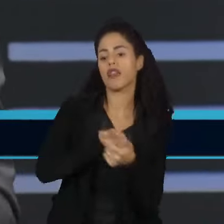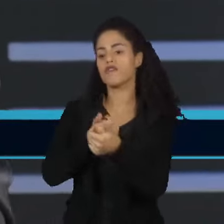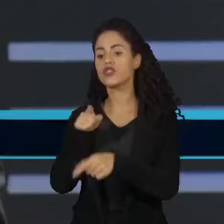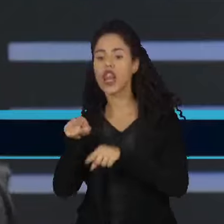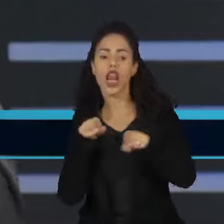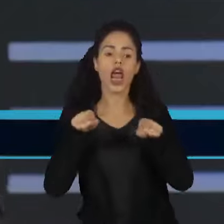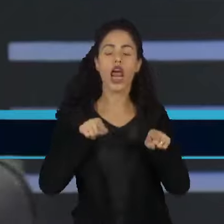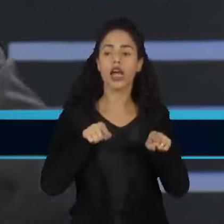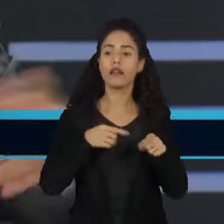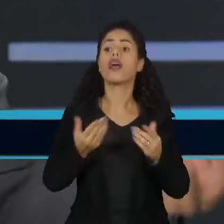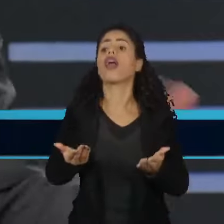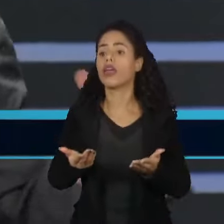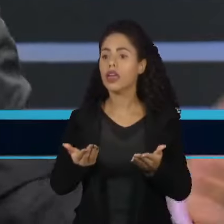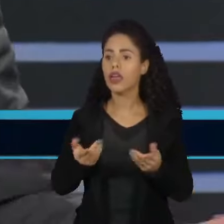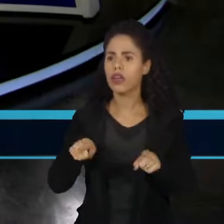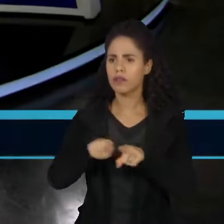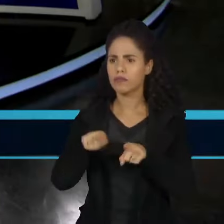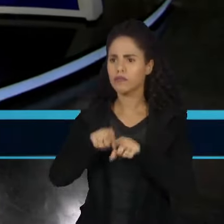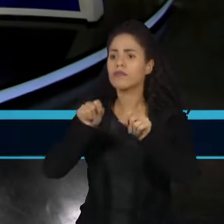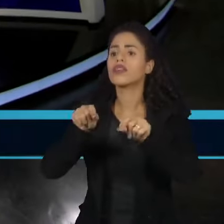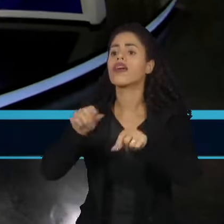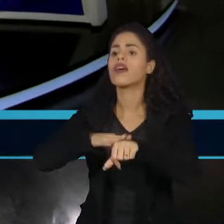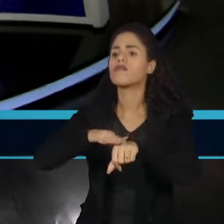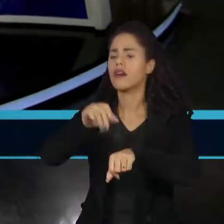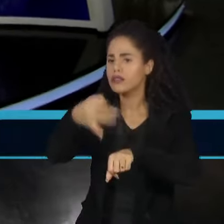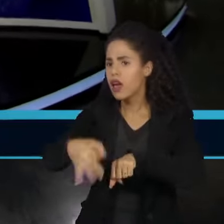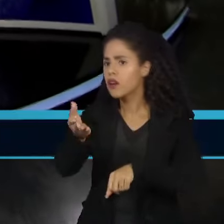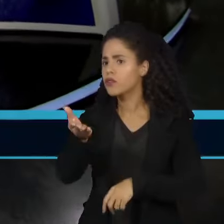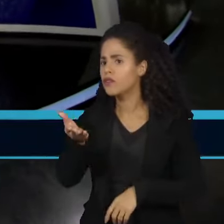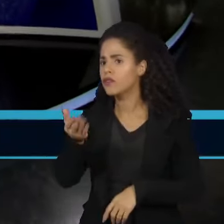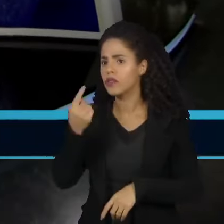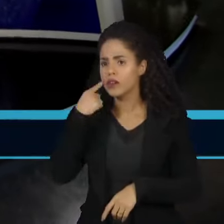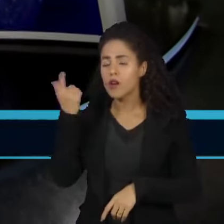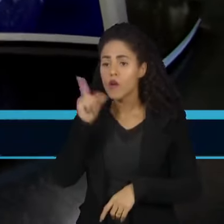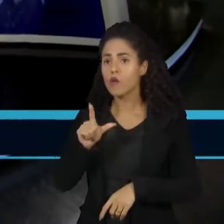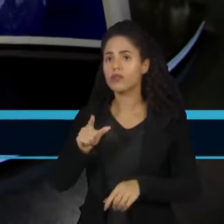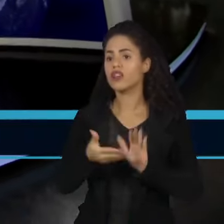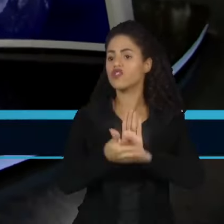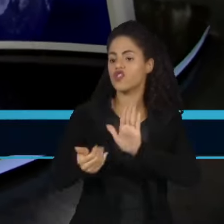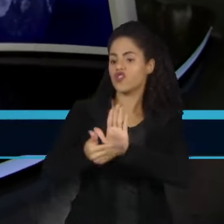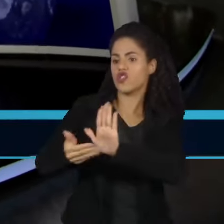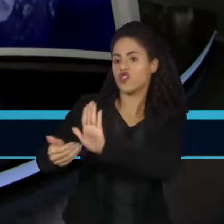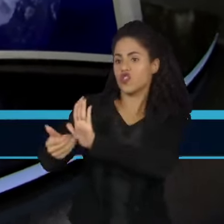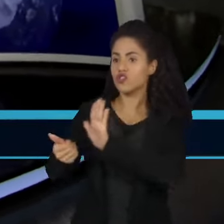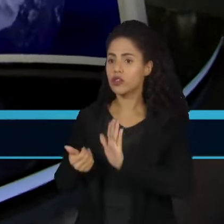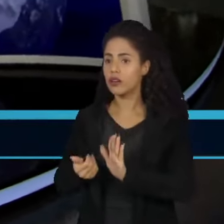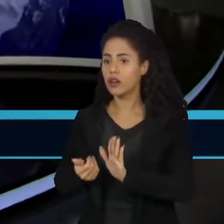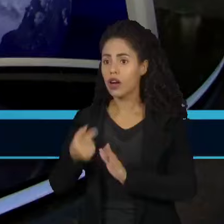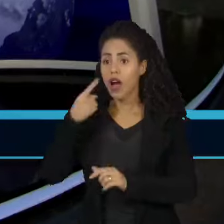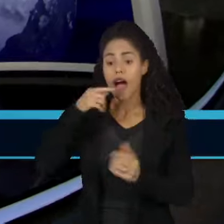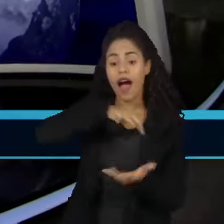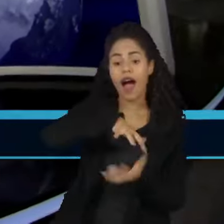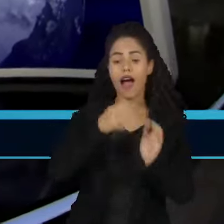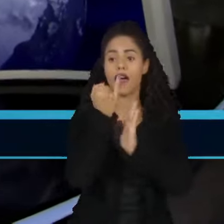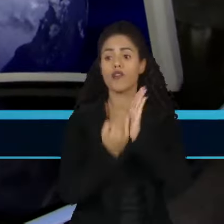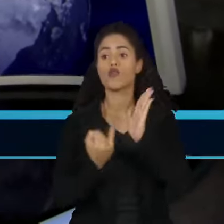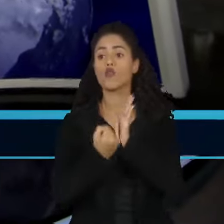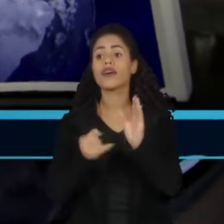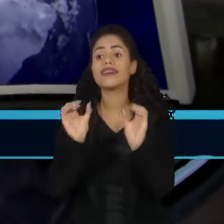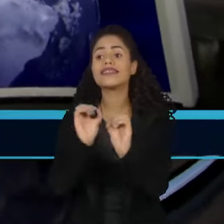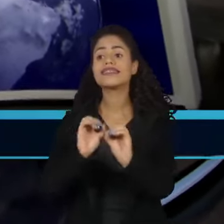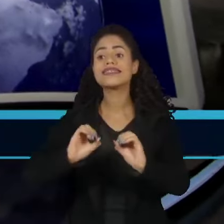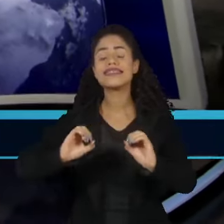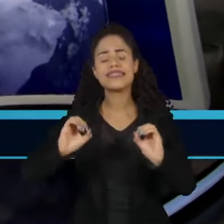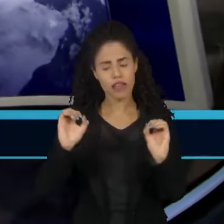tem força política no Congresso Nacional ou junto aos governos conseguia tirar o seu da reta. A ideia da reforma era zerar,